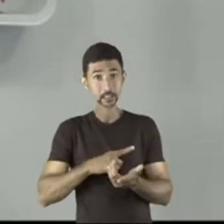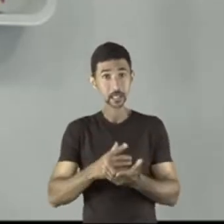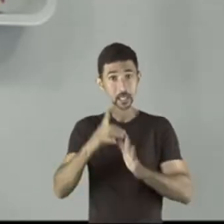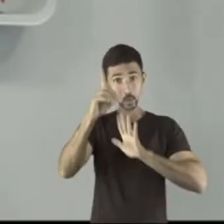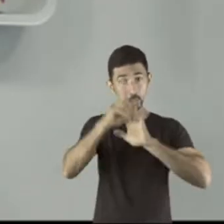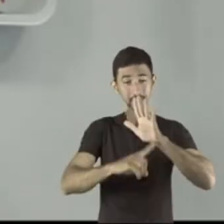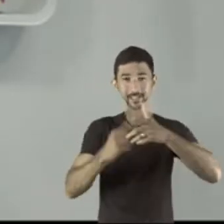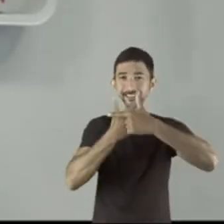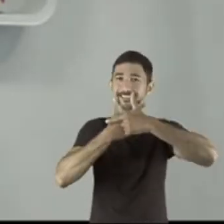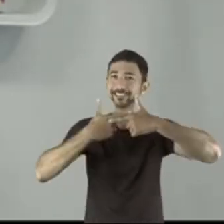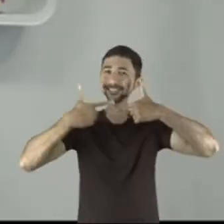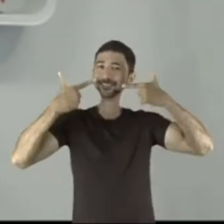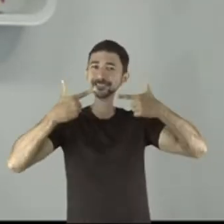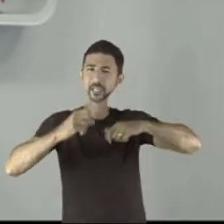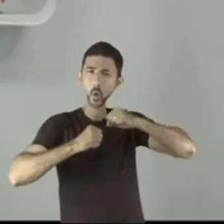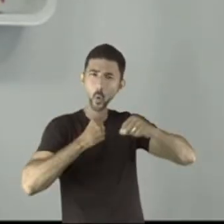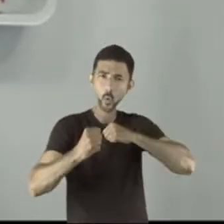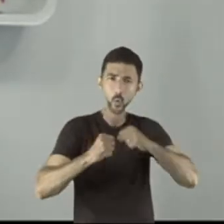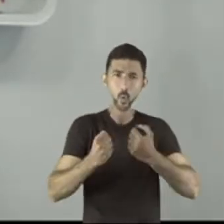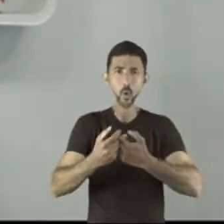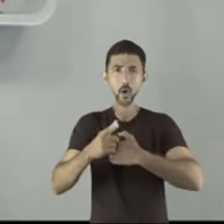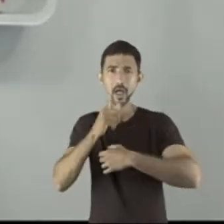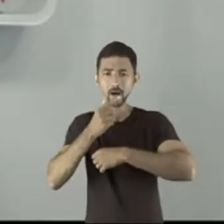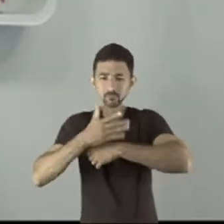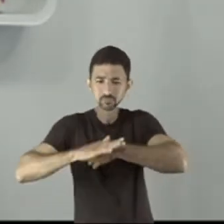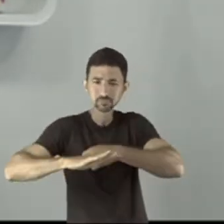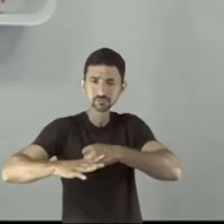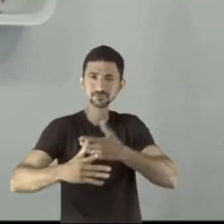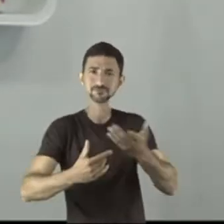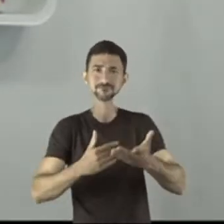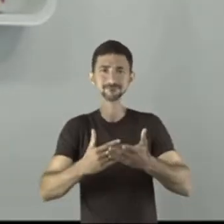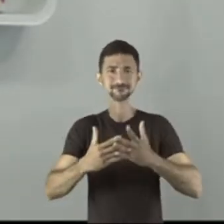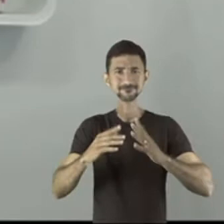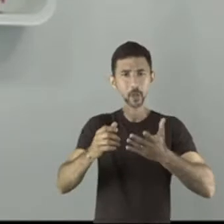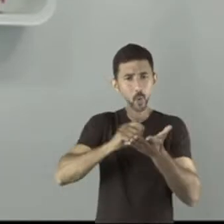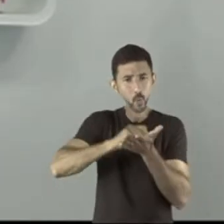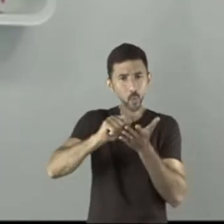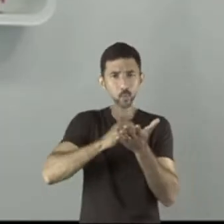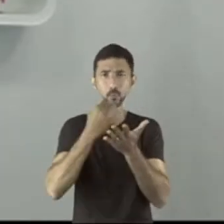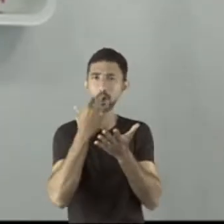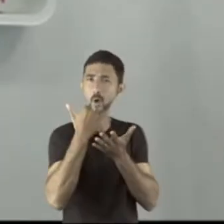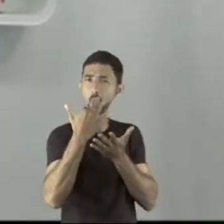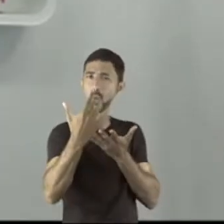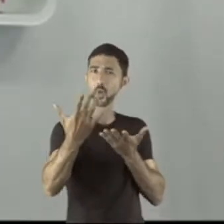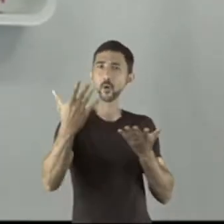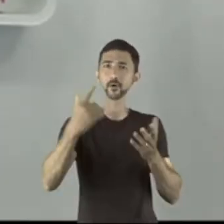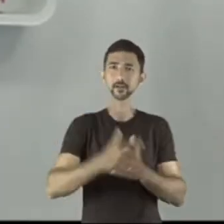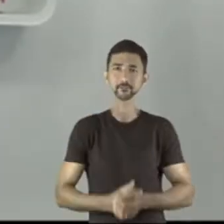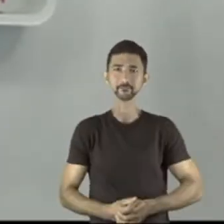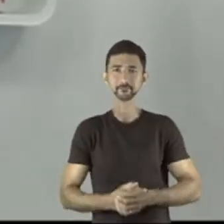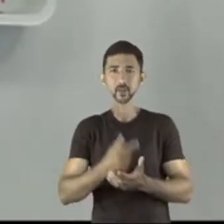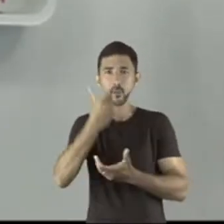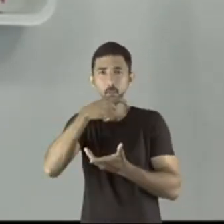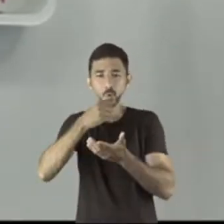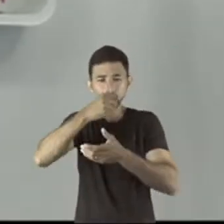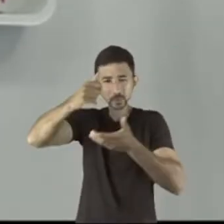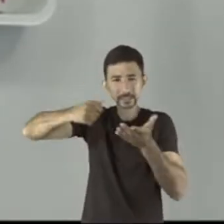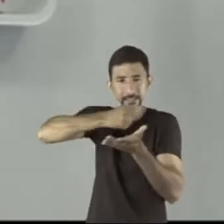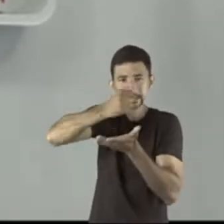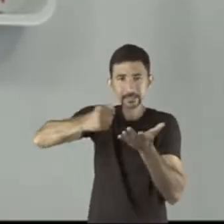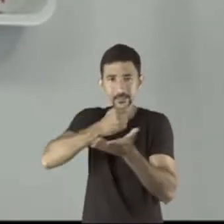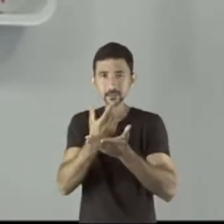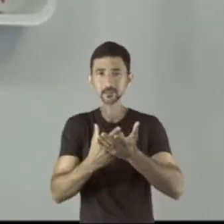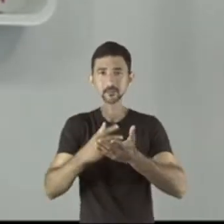o direito de sorrir, correr na beira do mar, ter lápis para colorir. Morango com chantilly,